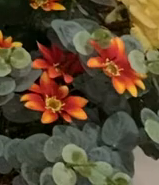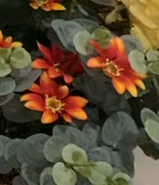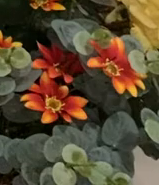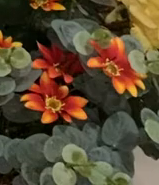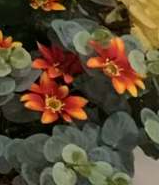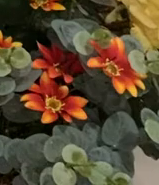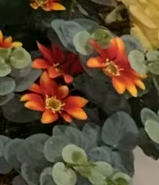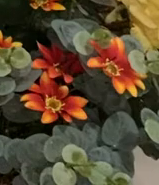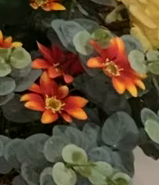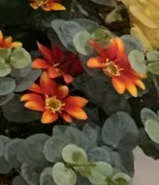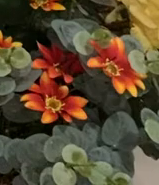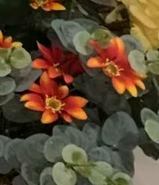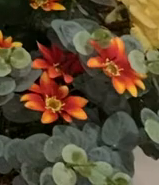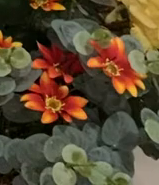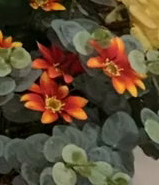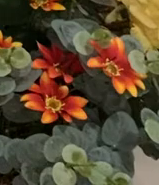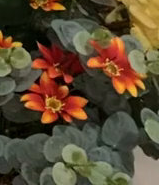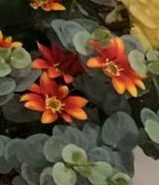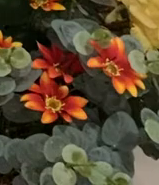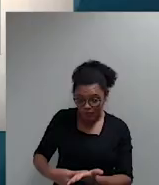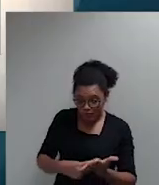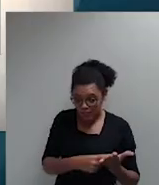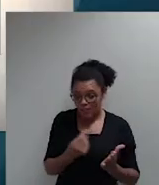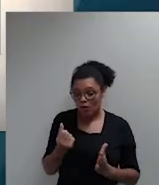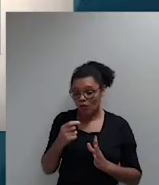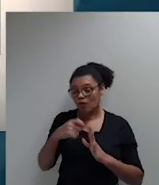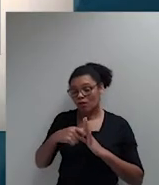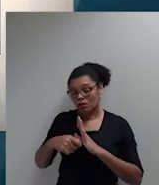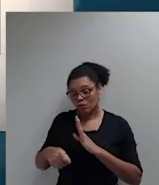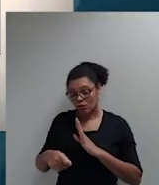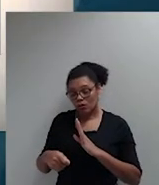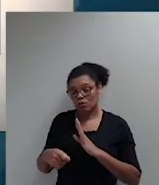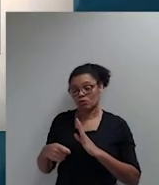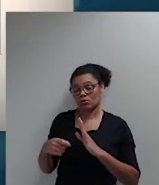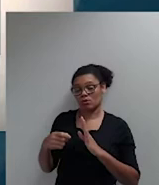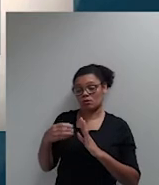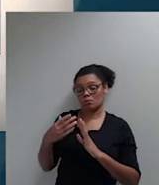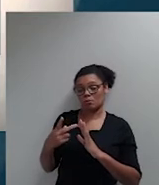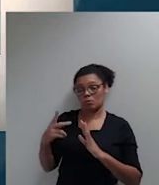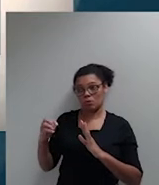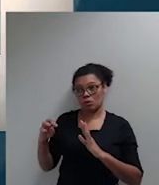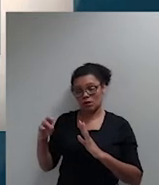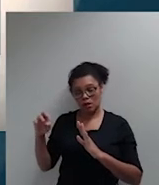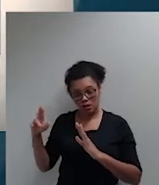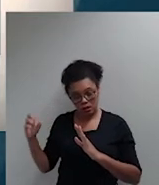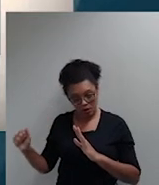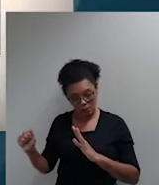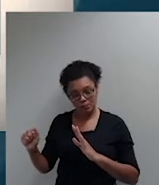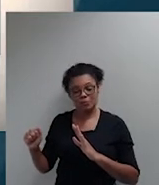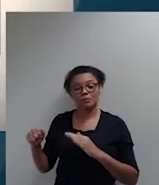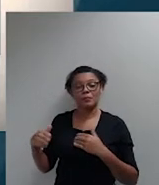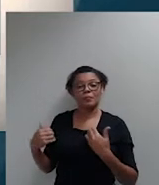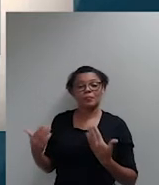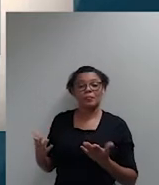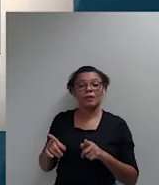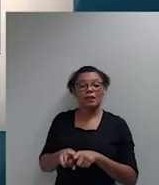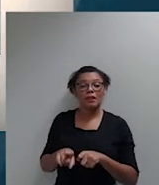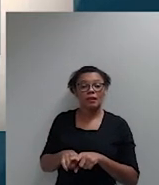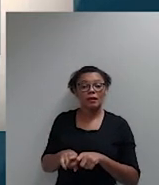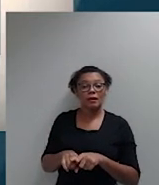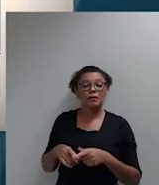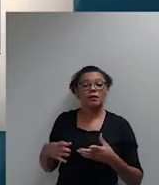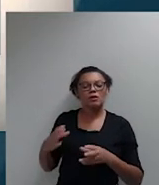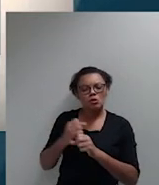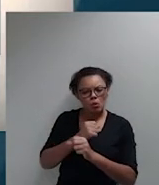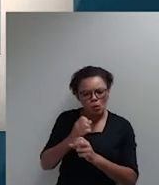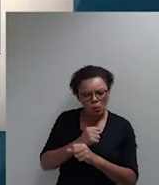A decisão é da primeira seção do STJ primeira seção do Superior Tribunal de Justiça concedeu o mandado de segurança